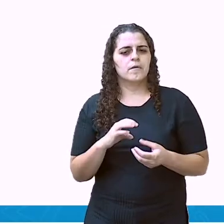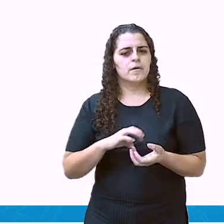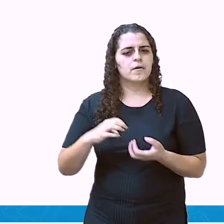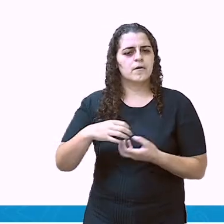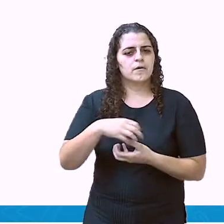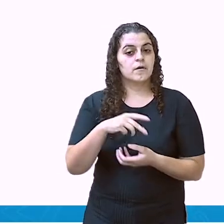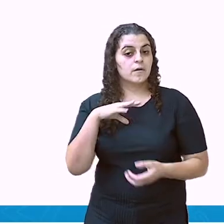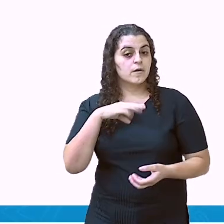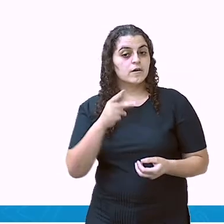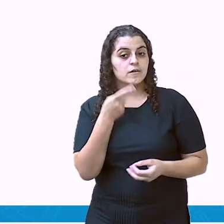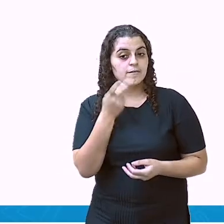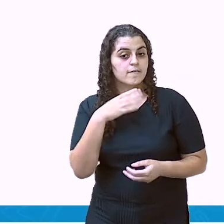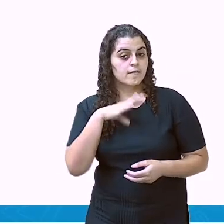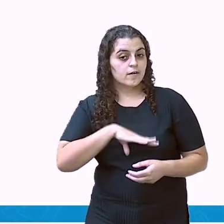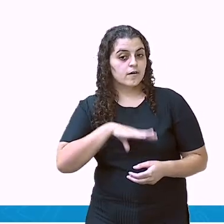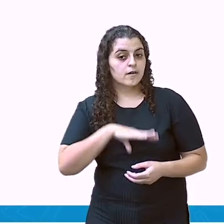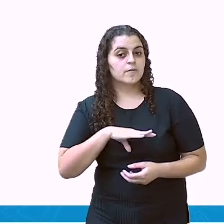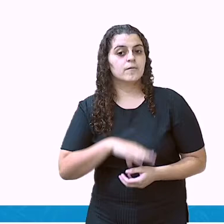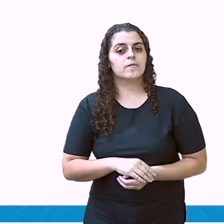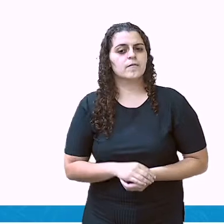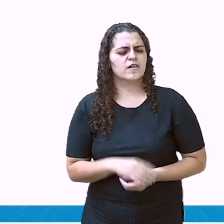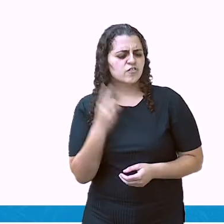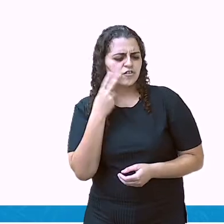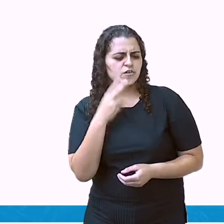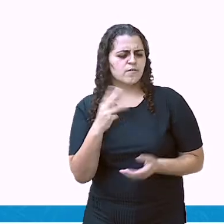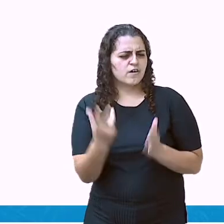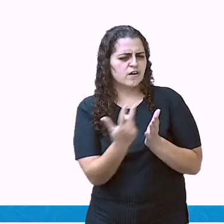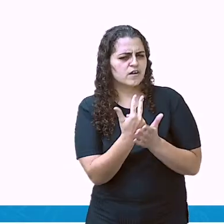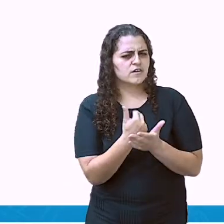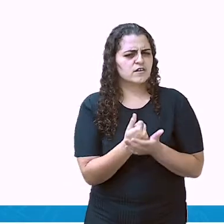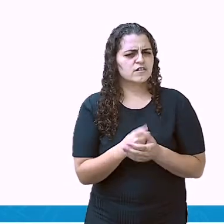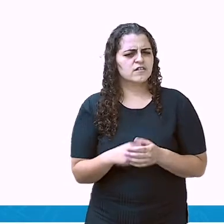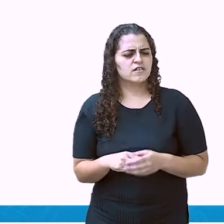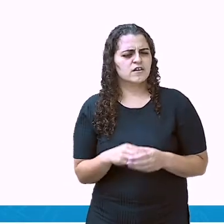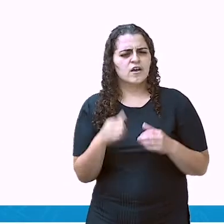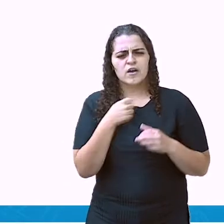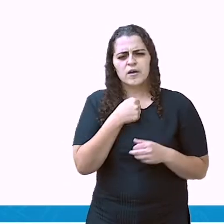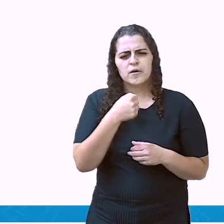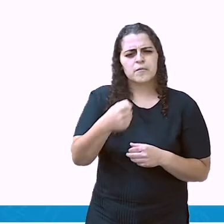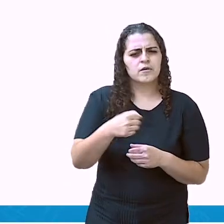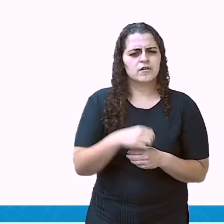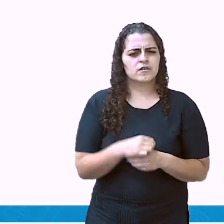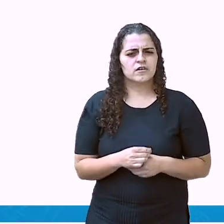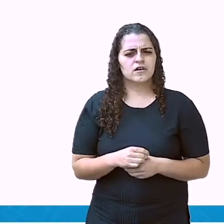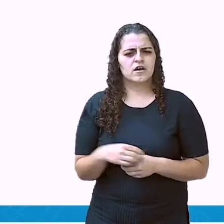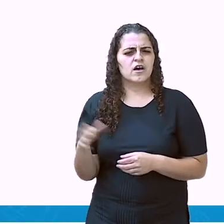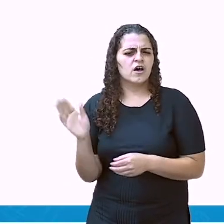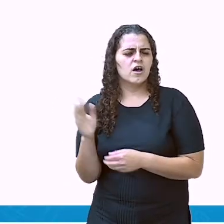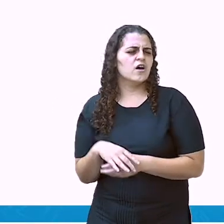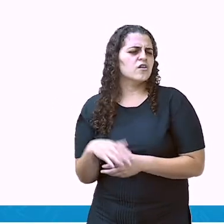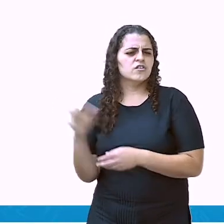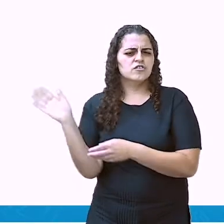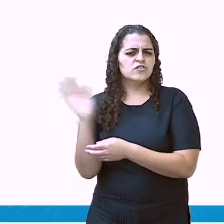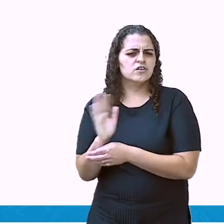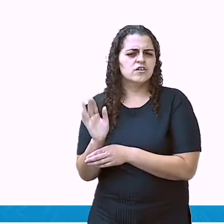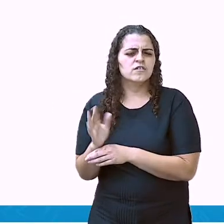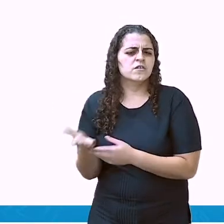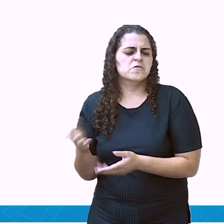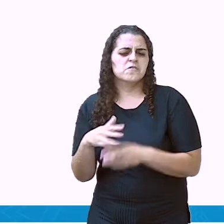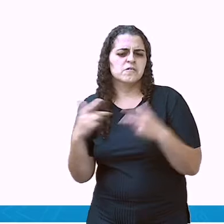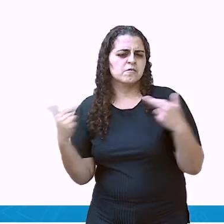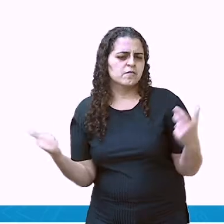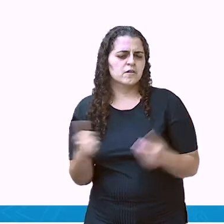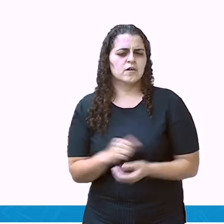sempre vê em desenhos, reportagens, novelas. Olha só essa